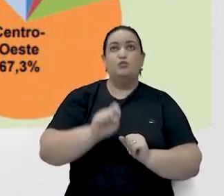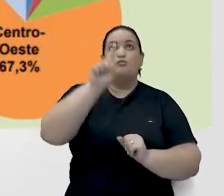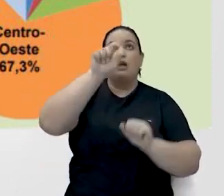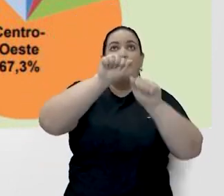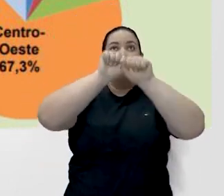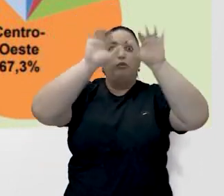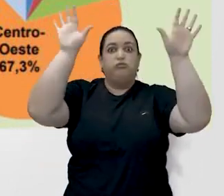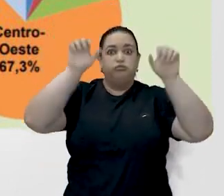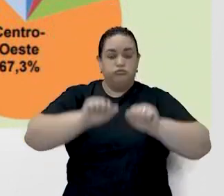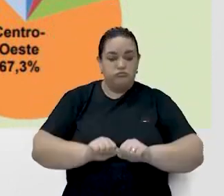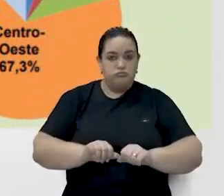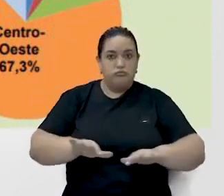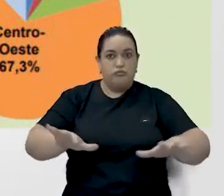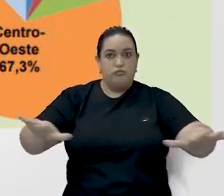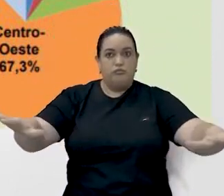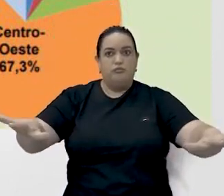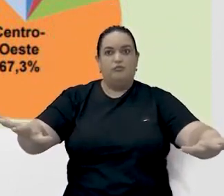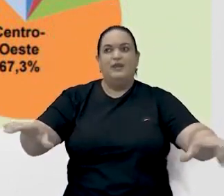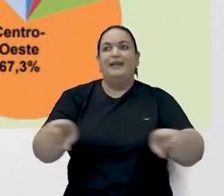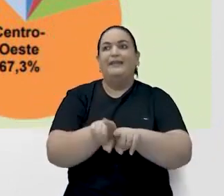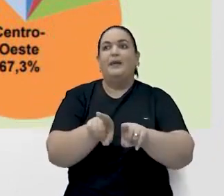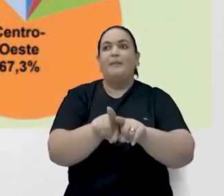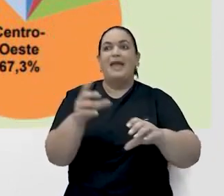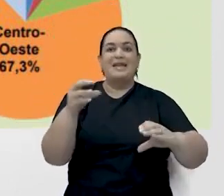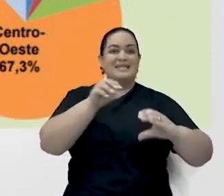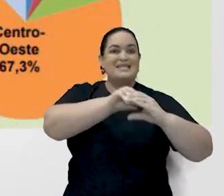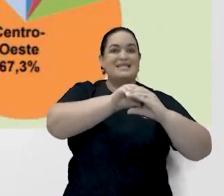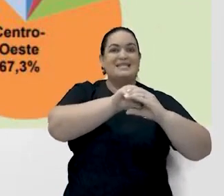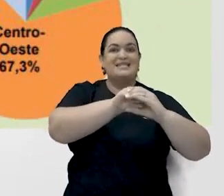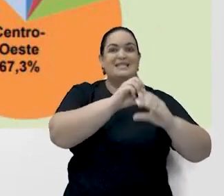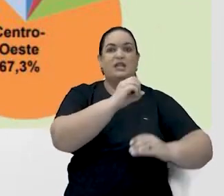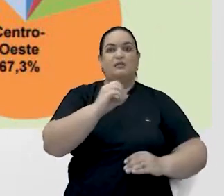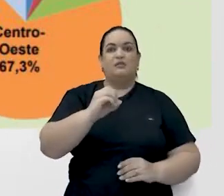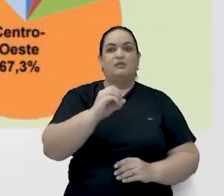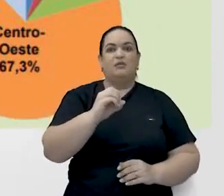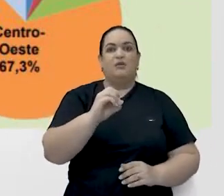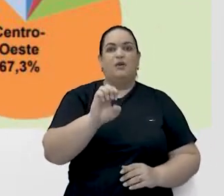região Centro-Oeste é campeã em processo, totalizando